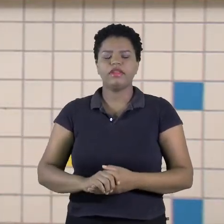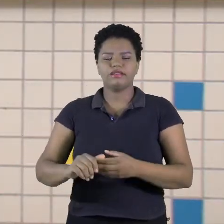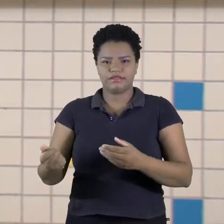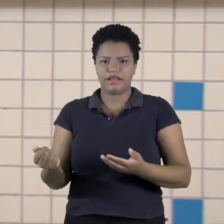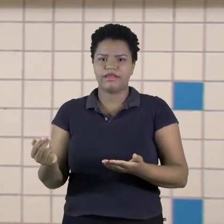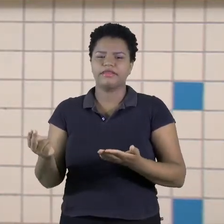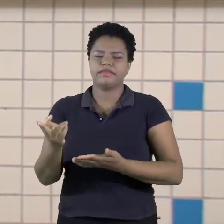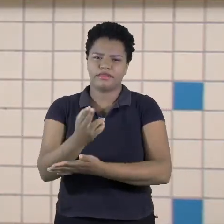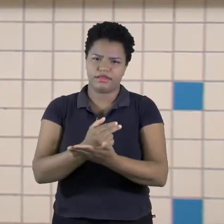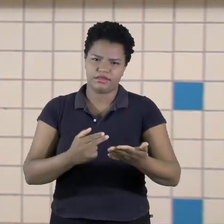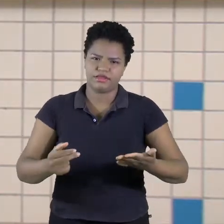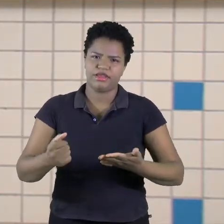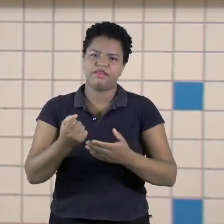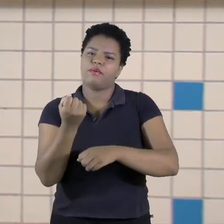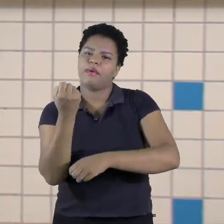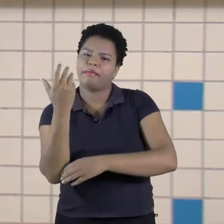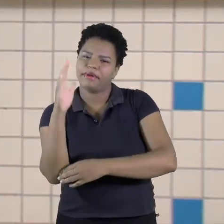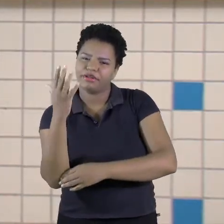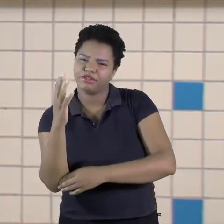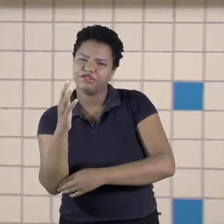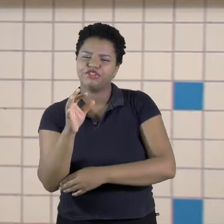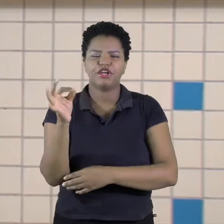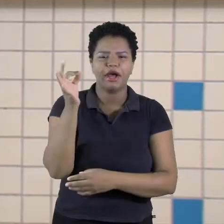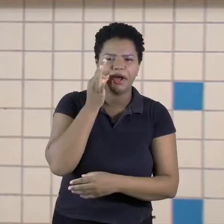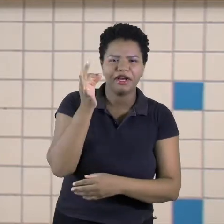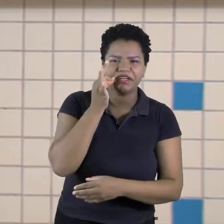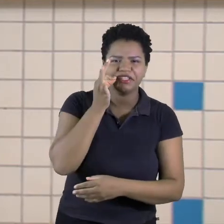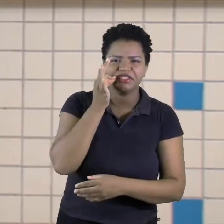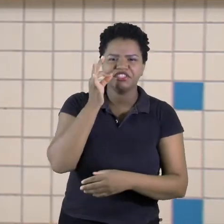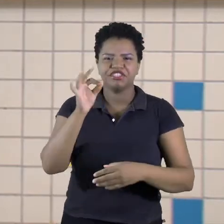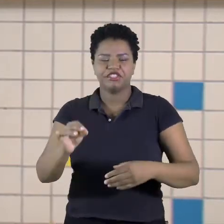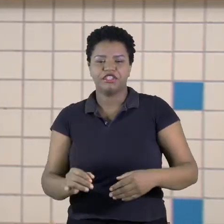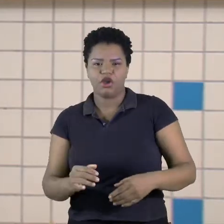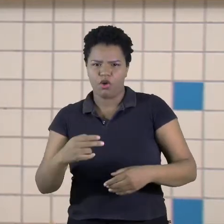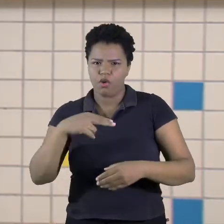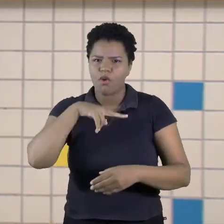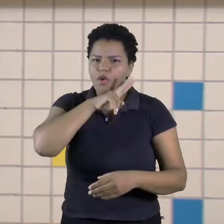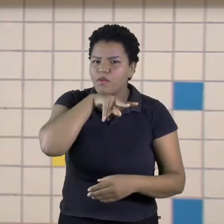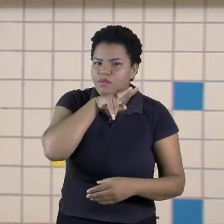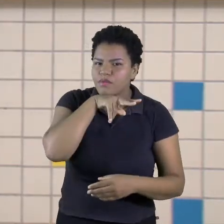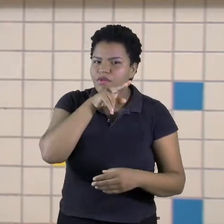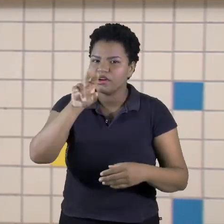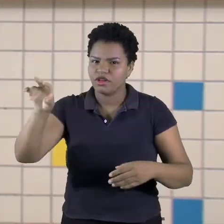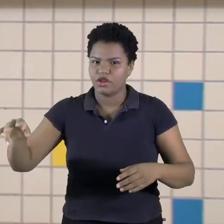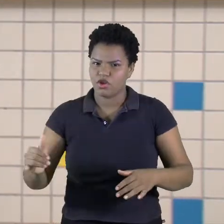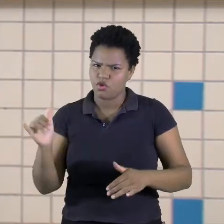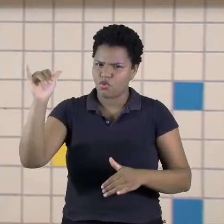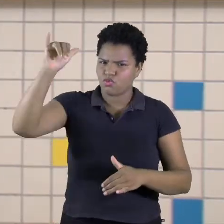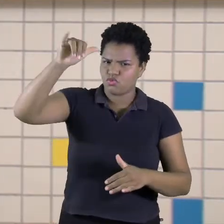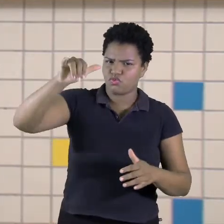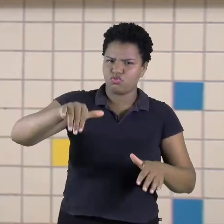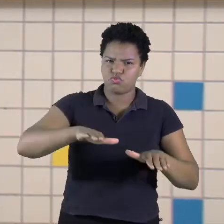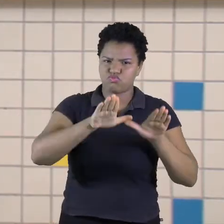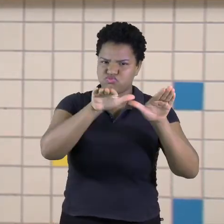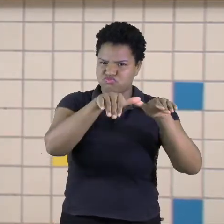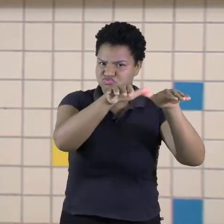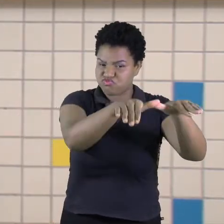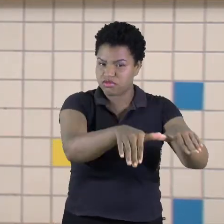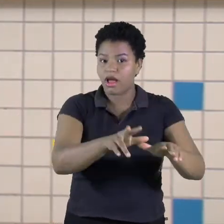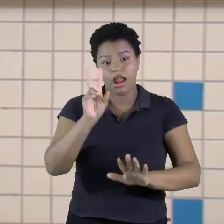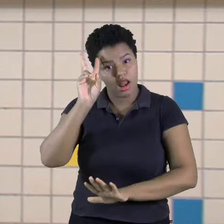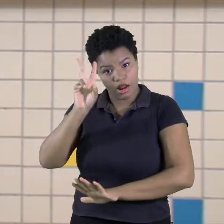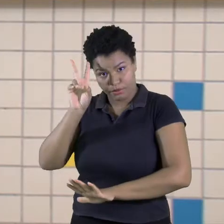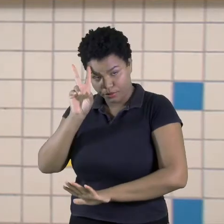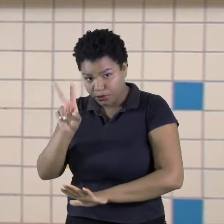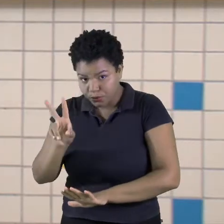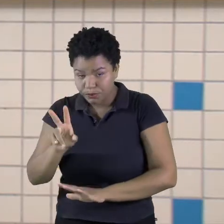um ratinho, a cobrinha e o gavião na aula passada. Tentou lembrar? Puxou? Pois é,